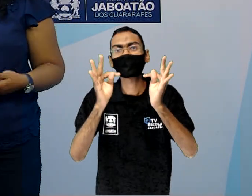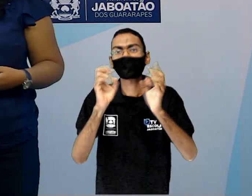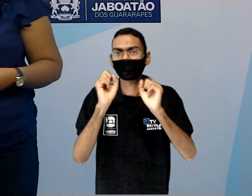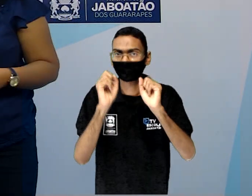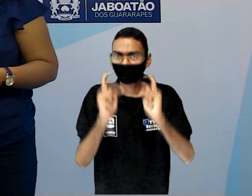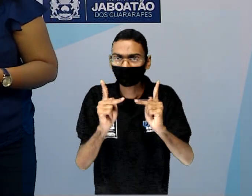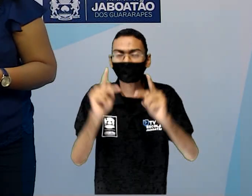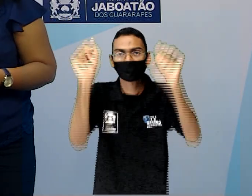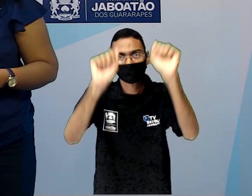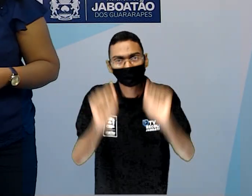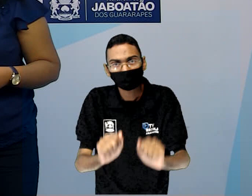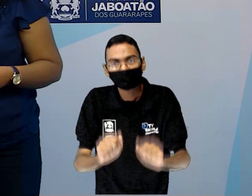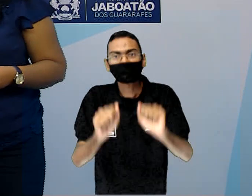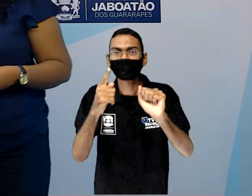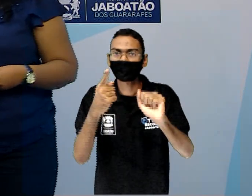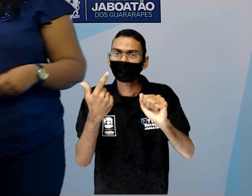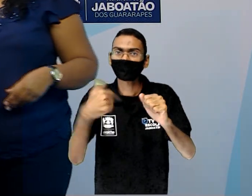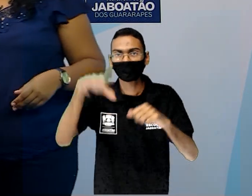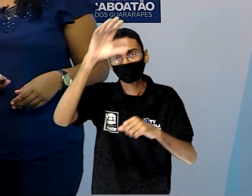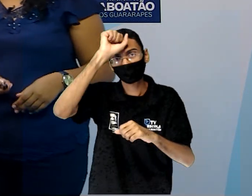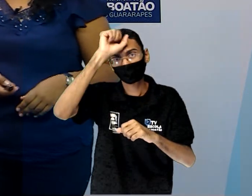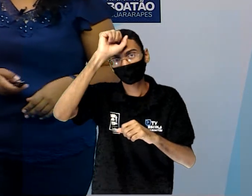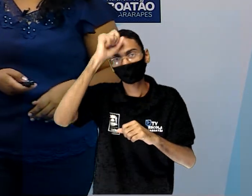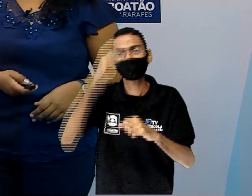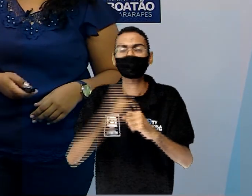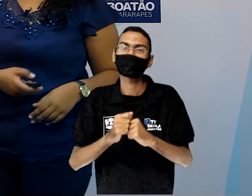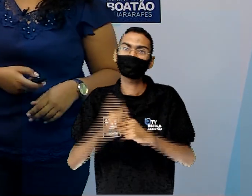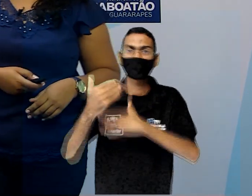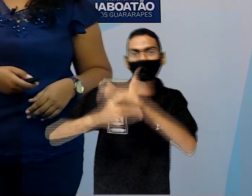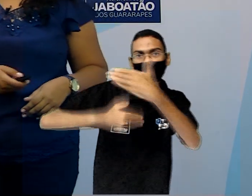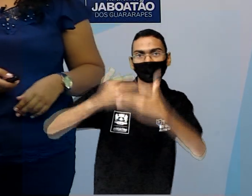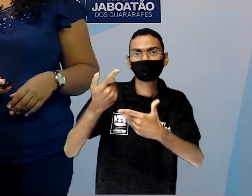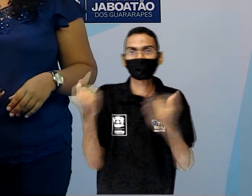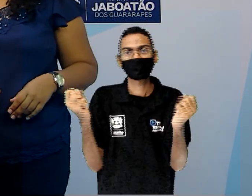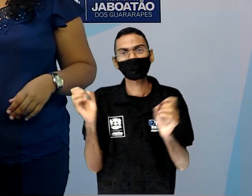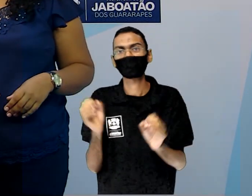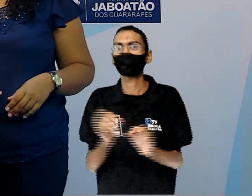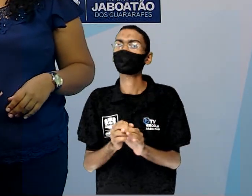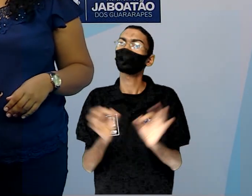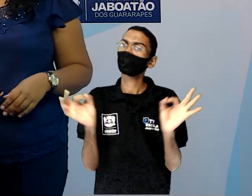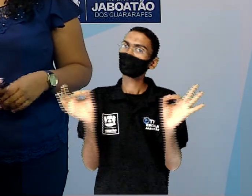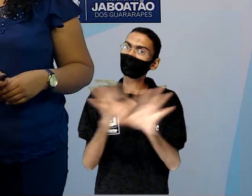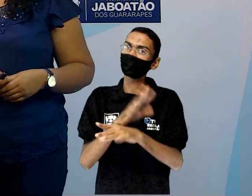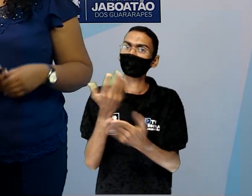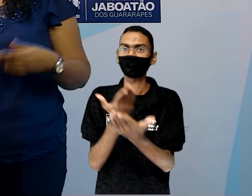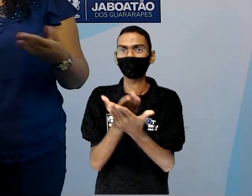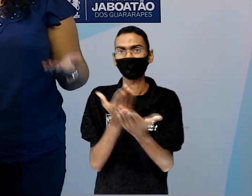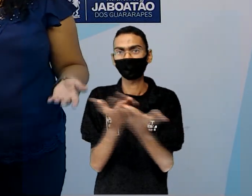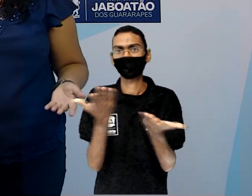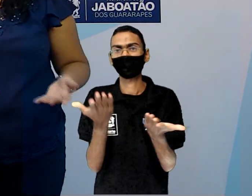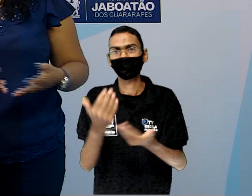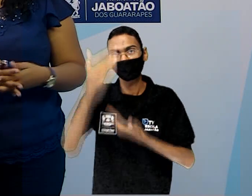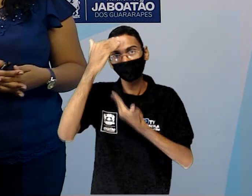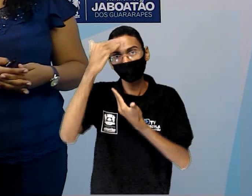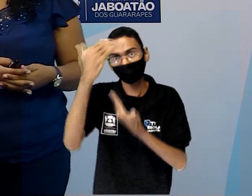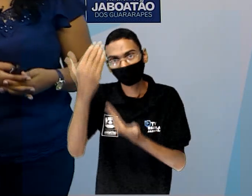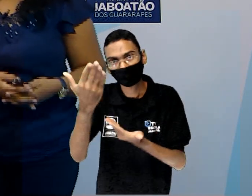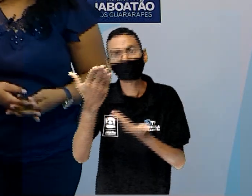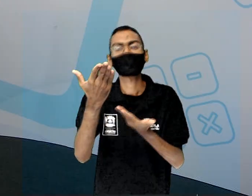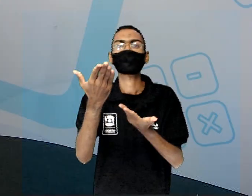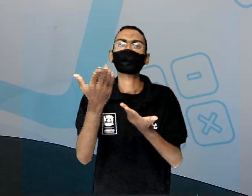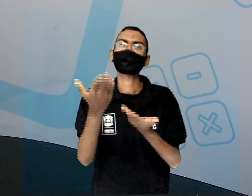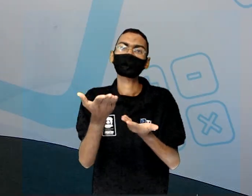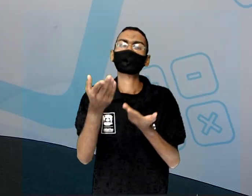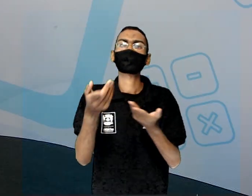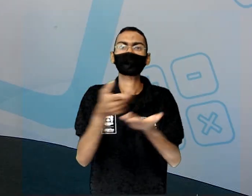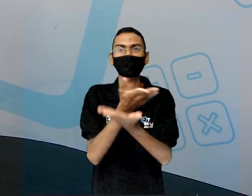vai contribuir para o seu aprendizado. Bom, pessoal, por hoje é só. E eu agradeço a sua companhia e